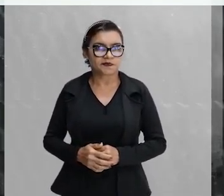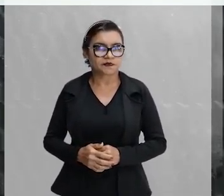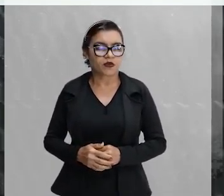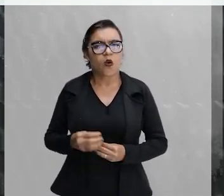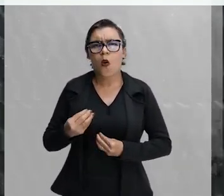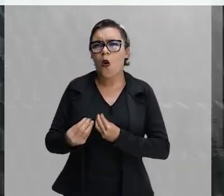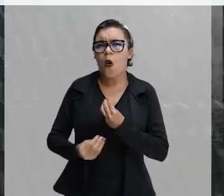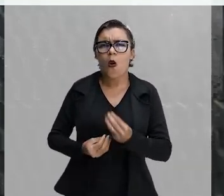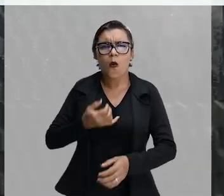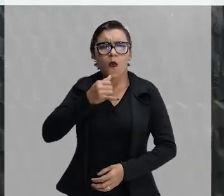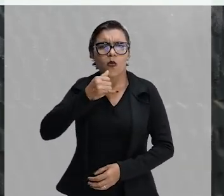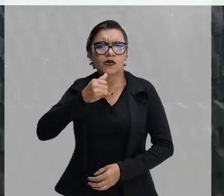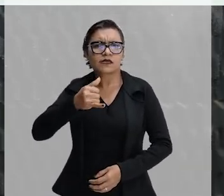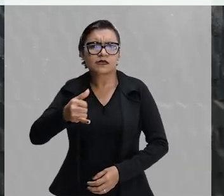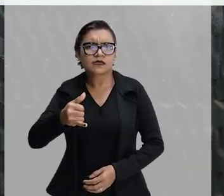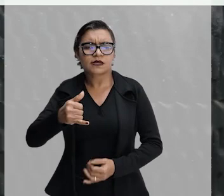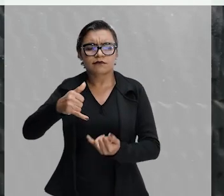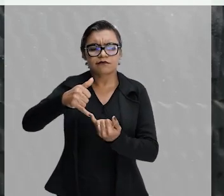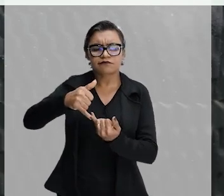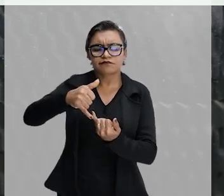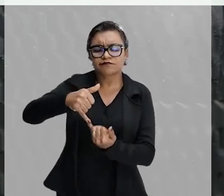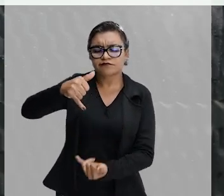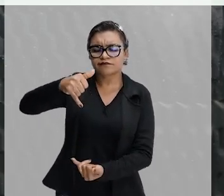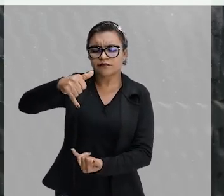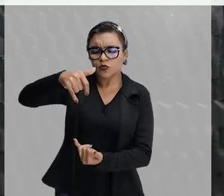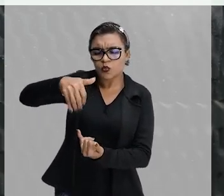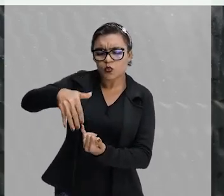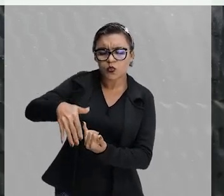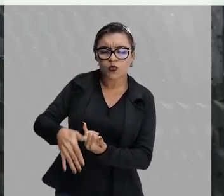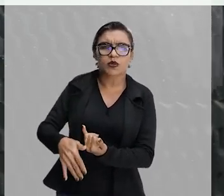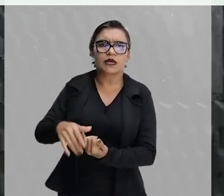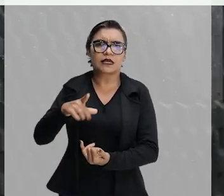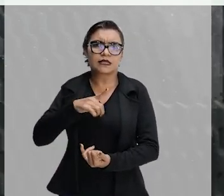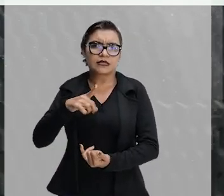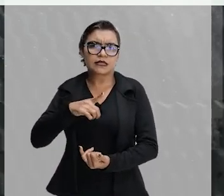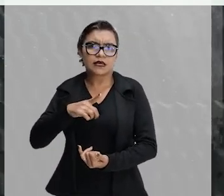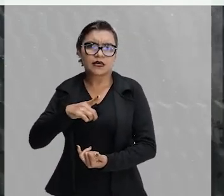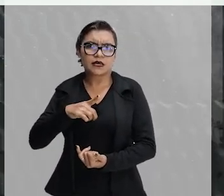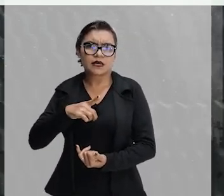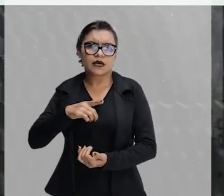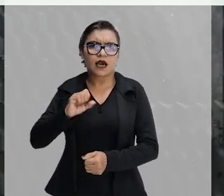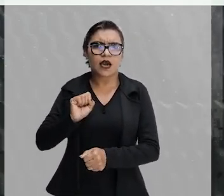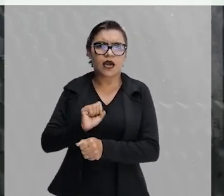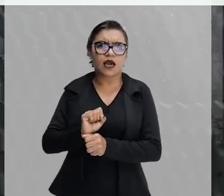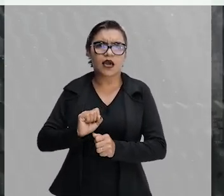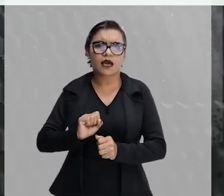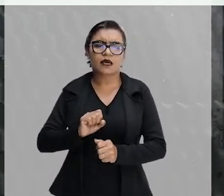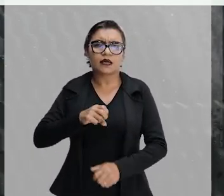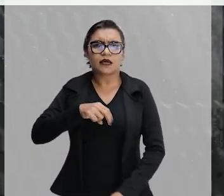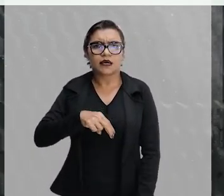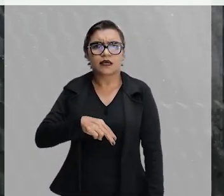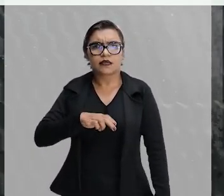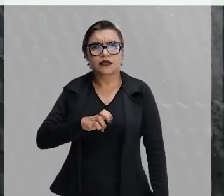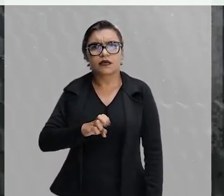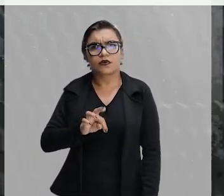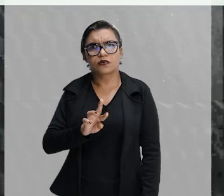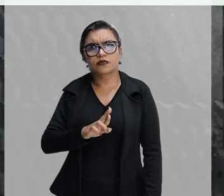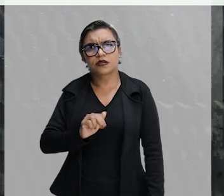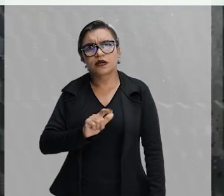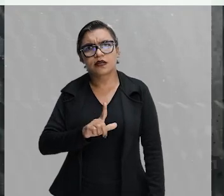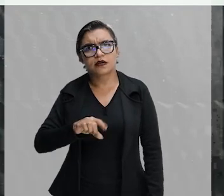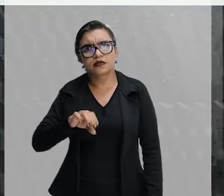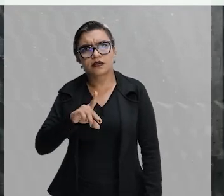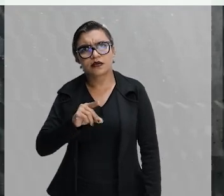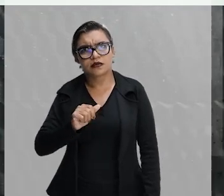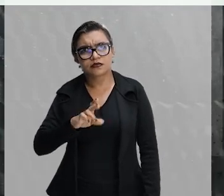despejar essa descarga de elétrons na Terra é justamente para que se tenha uma neutralidade. Feito isso, ele vai despejar só